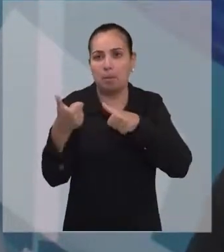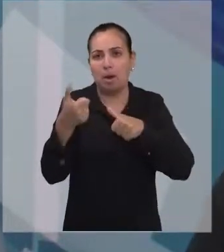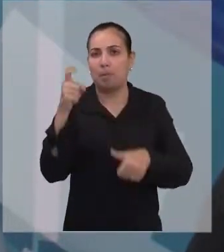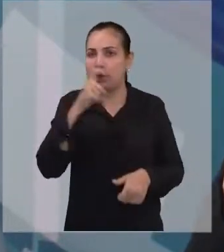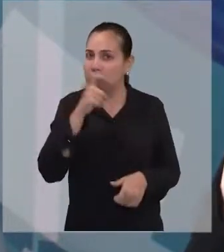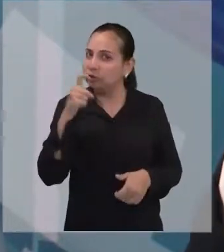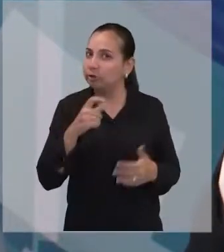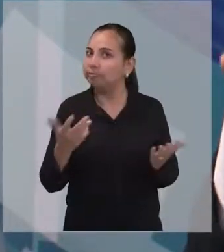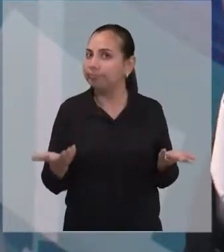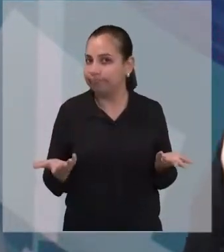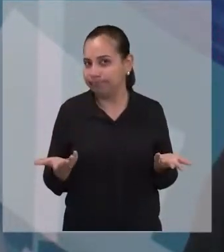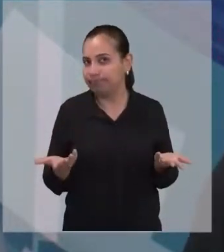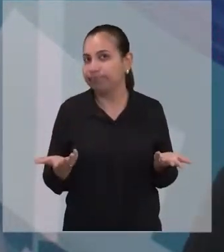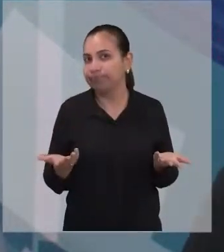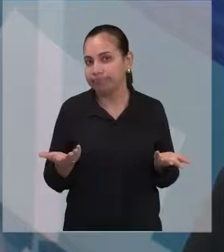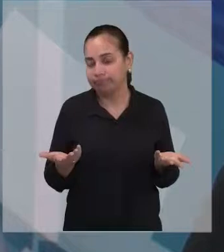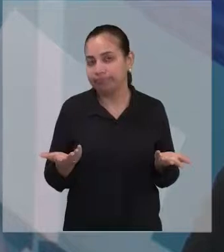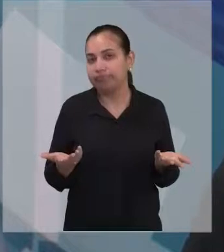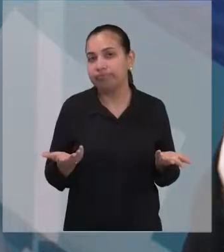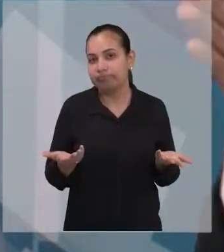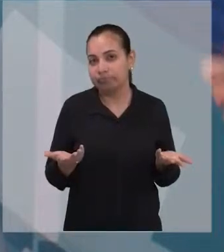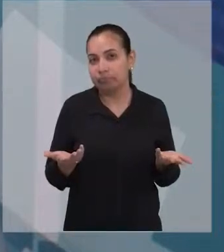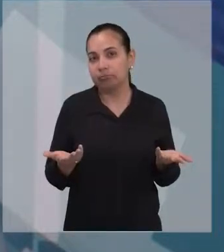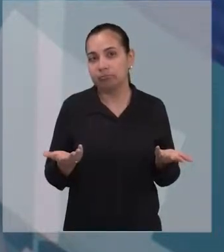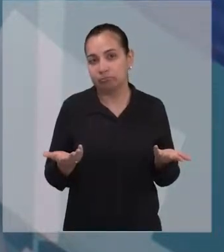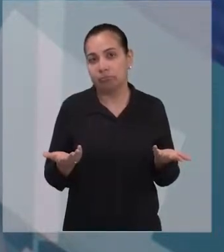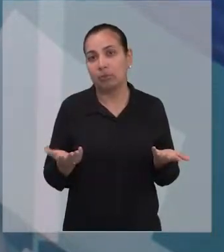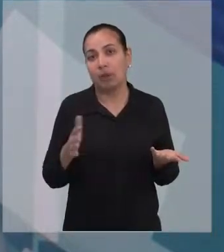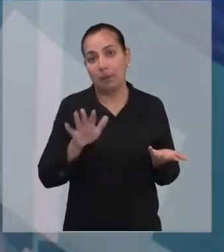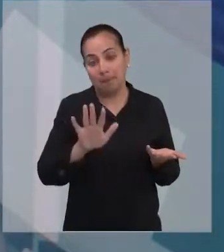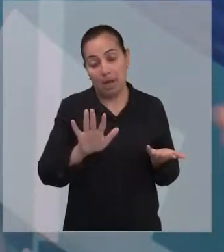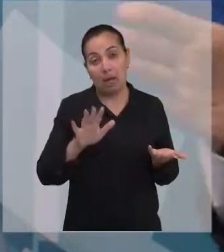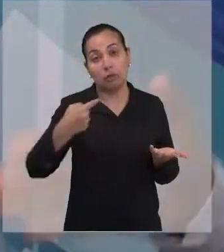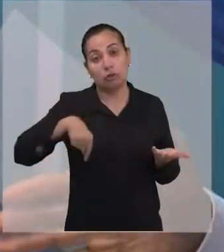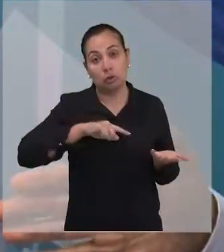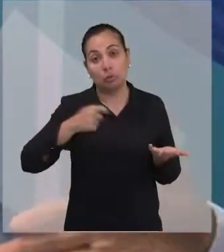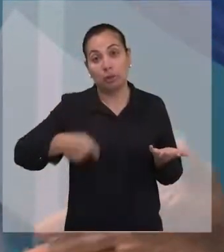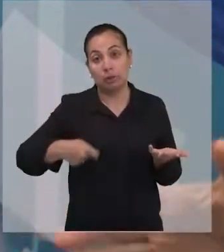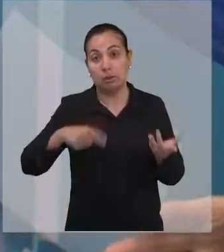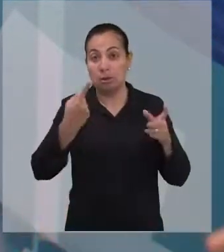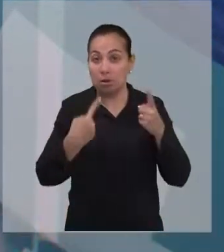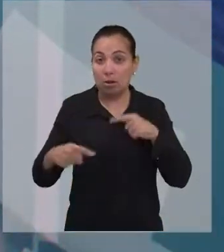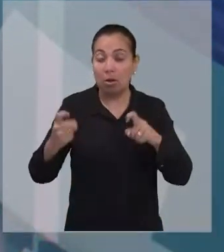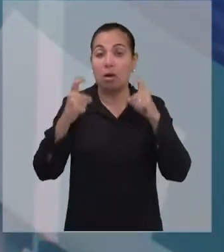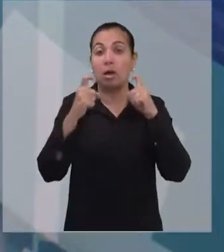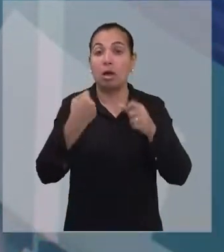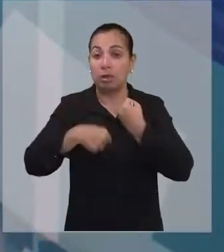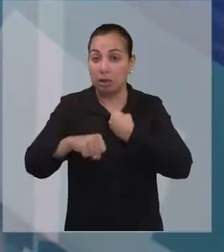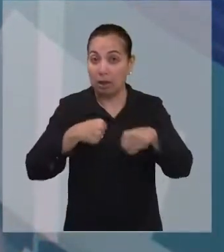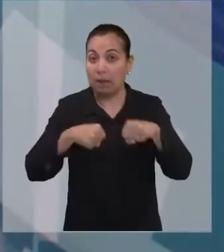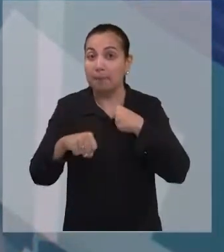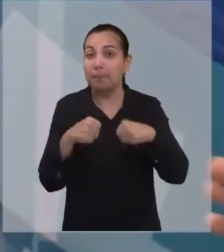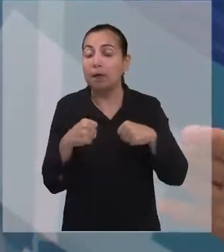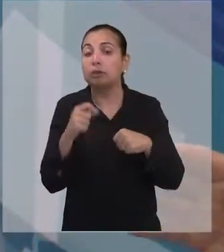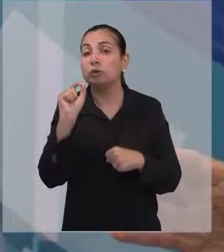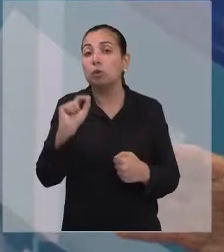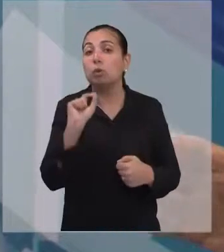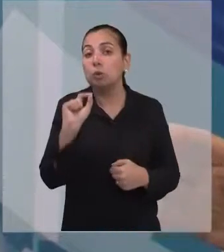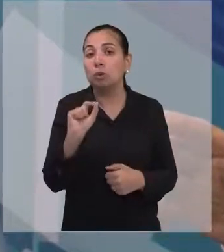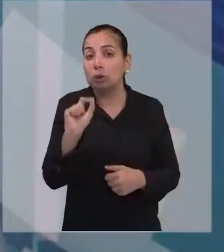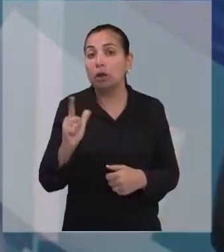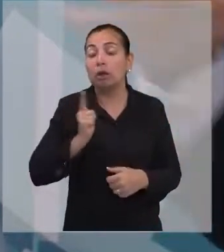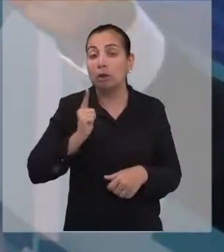falando da ética teleológica. Agora, isso nos leva ao debate, que é o centro do debate aqui, sobre ativismo